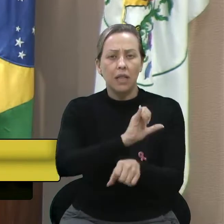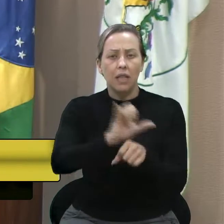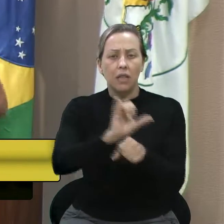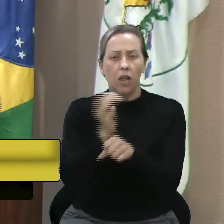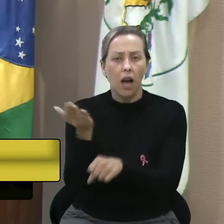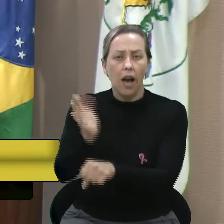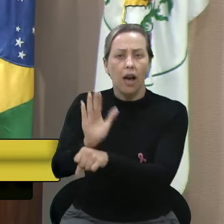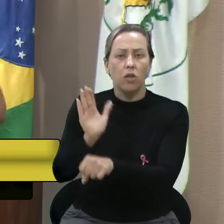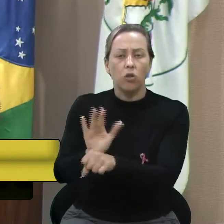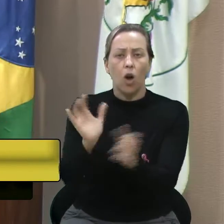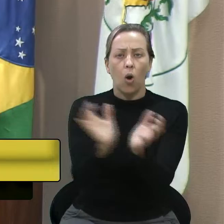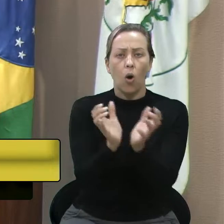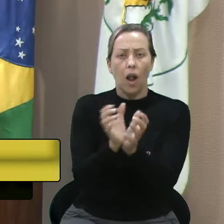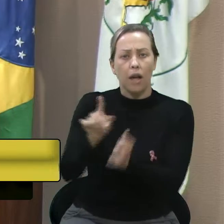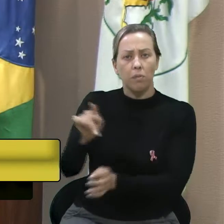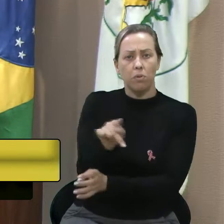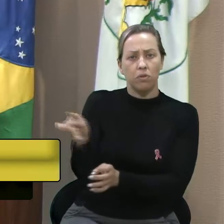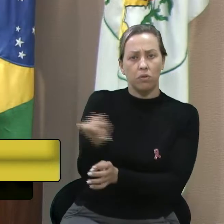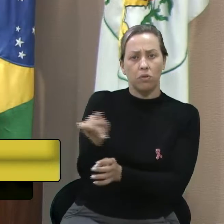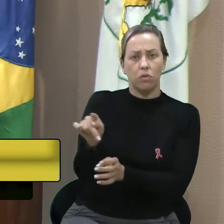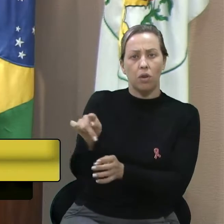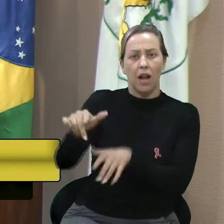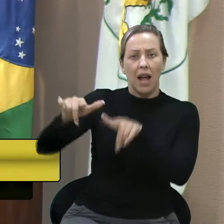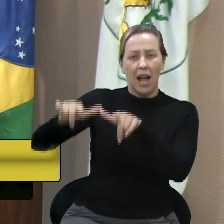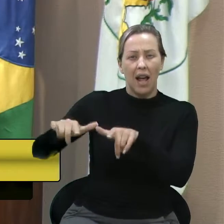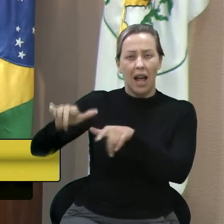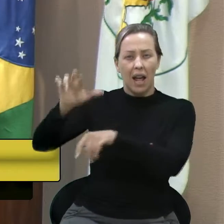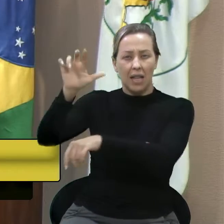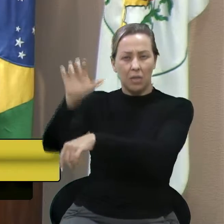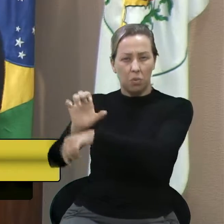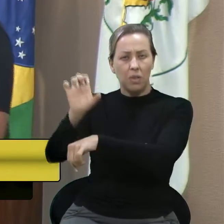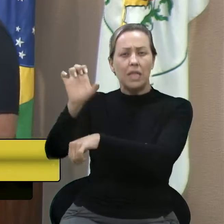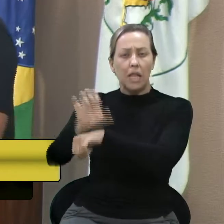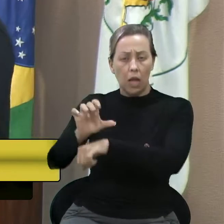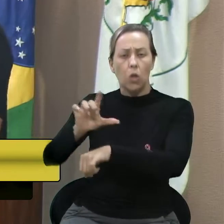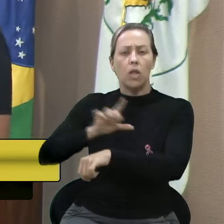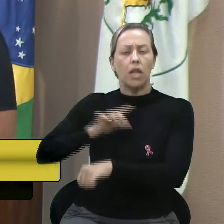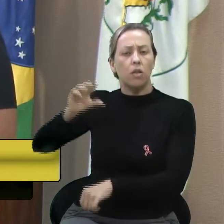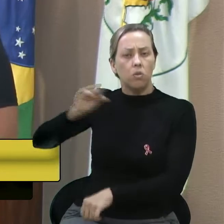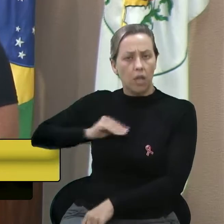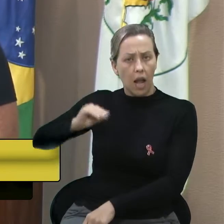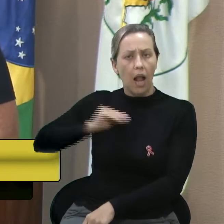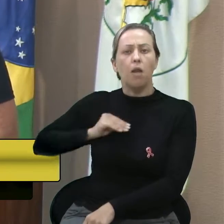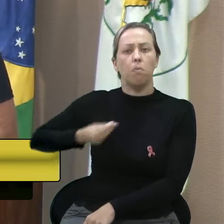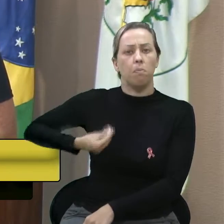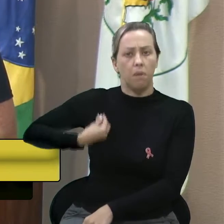os nossos colegas professores da rede estadual tenham salário para comer.